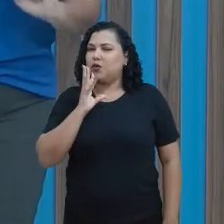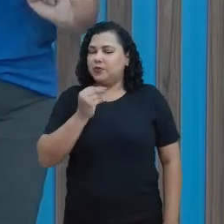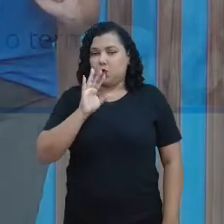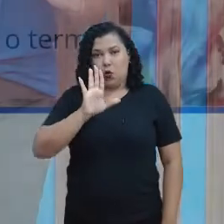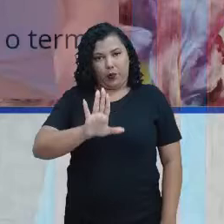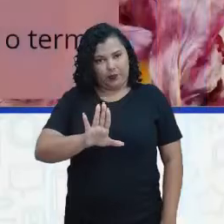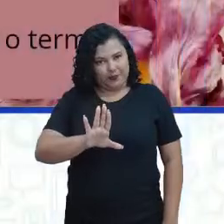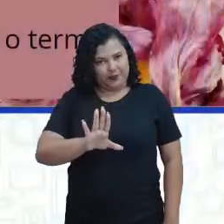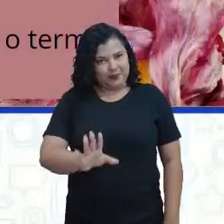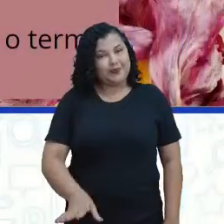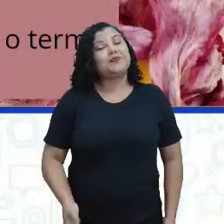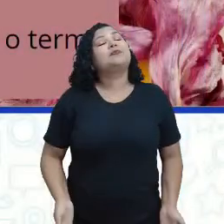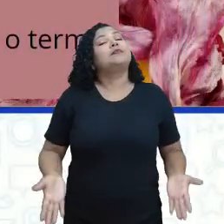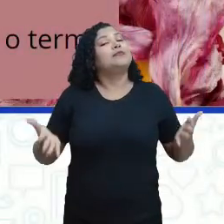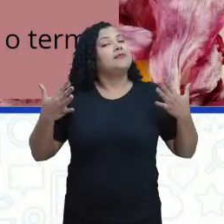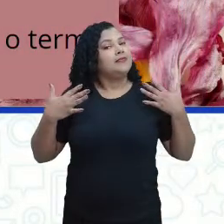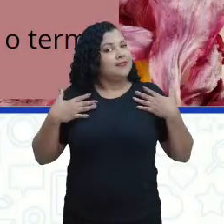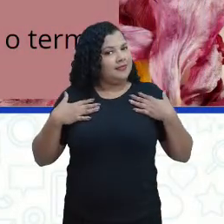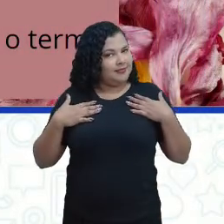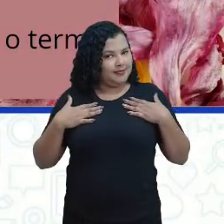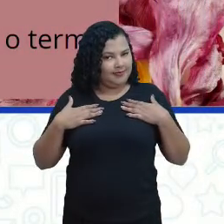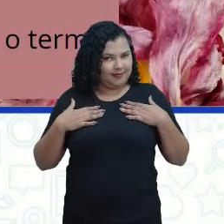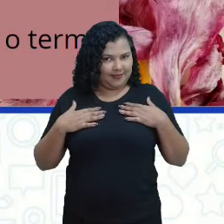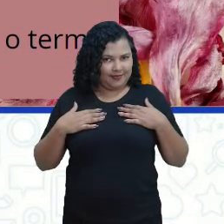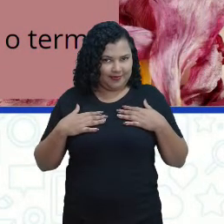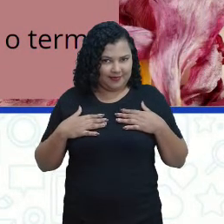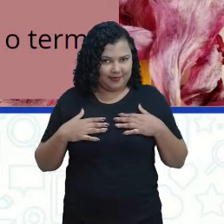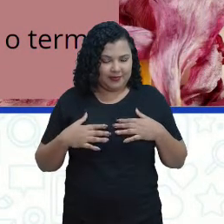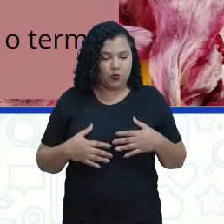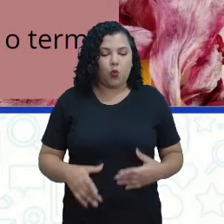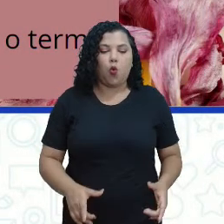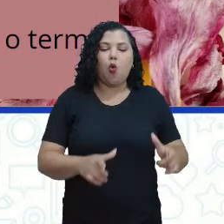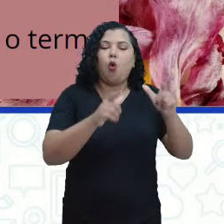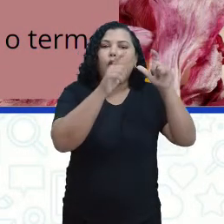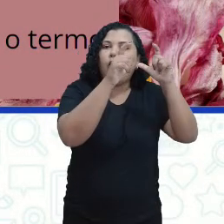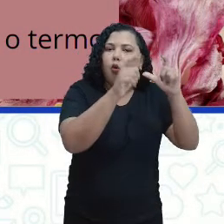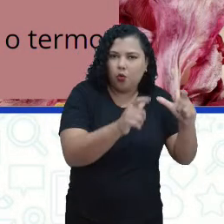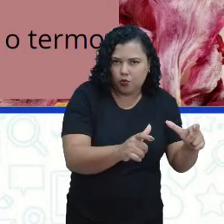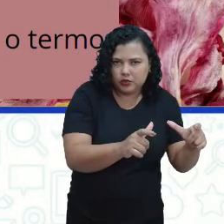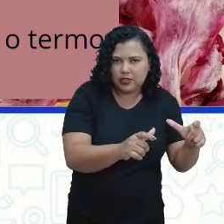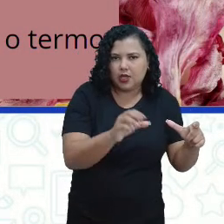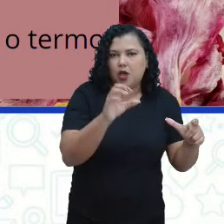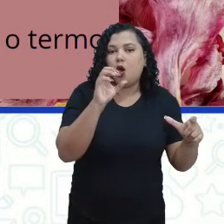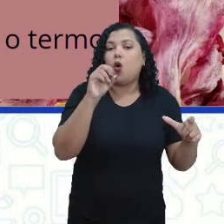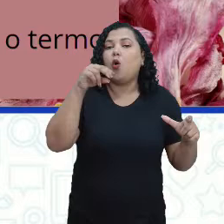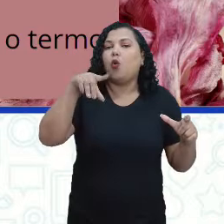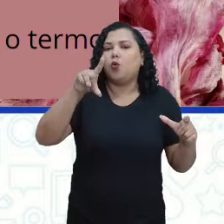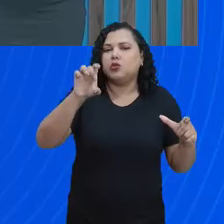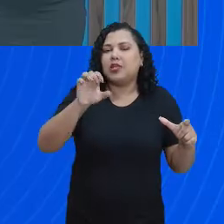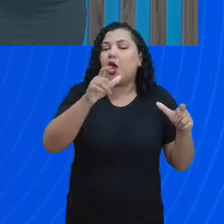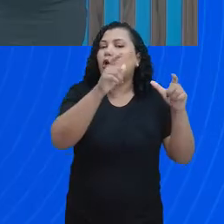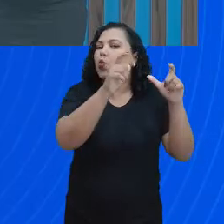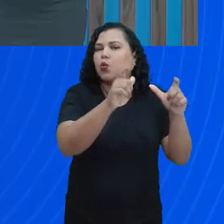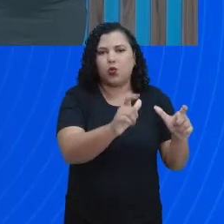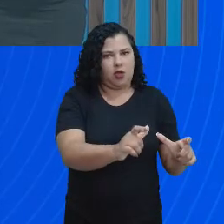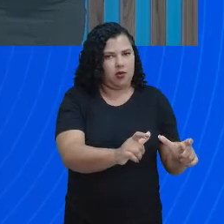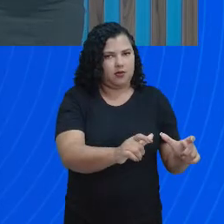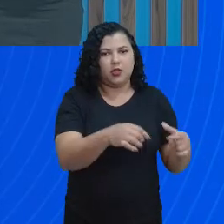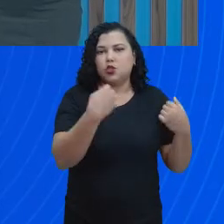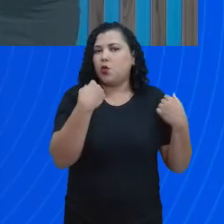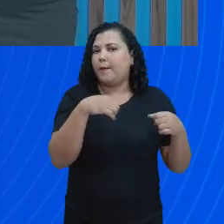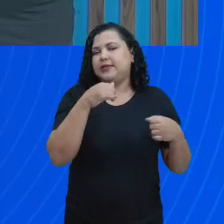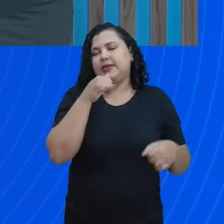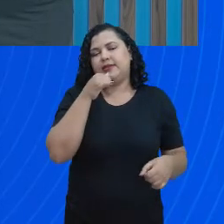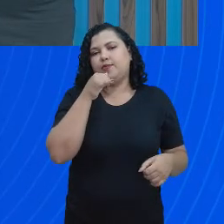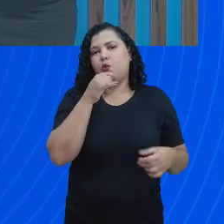só. Vocês vão usar o onde para indicar um lugar. Tá? A gente não precisa, a gente